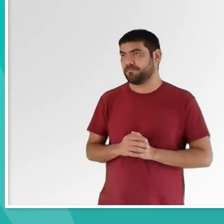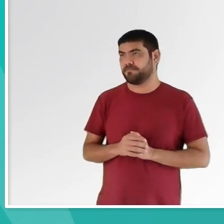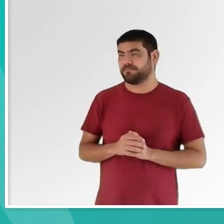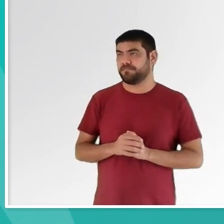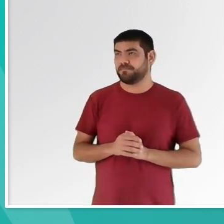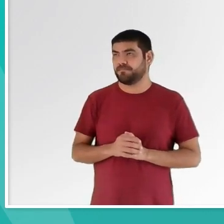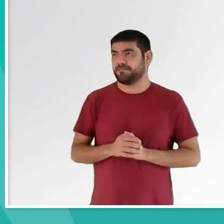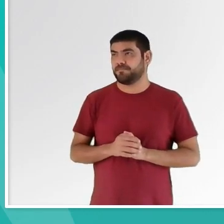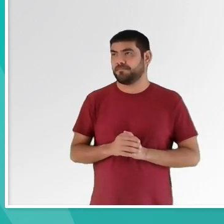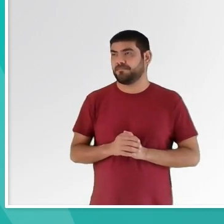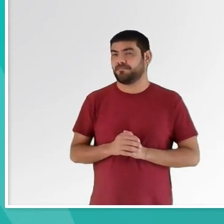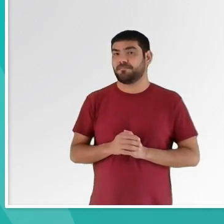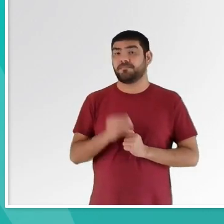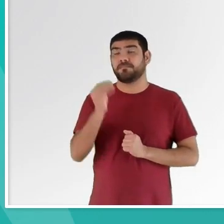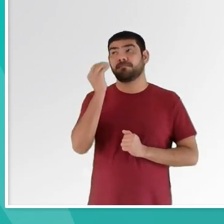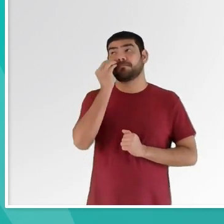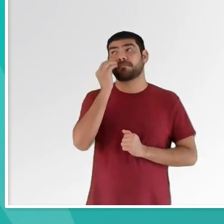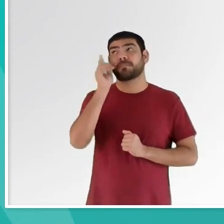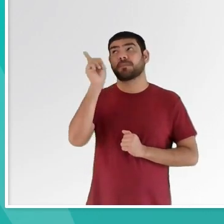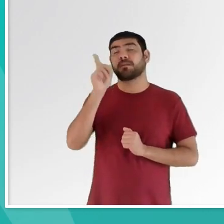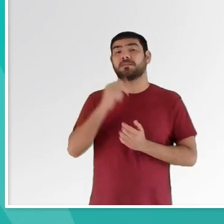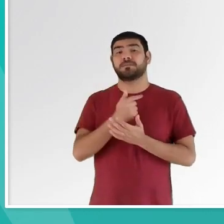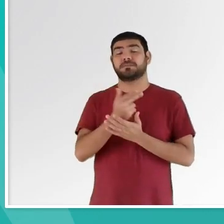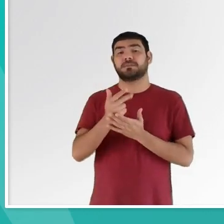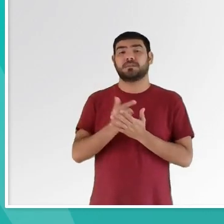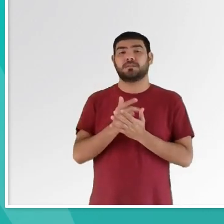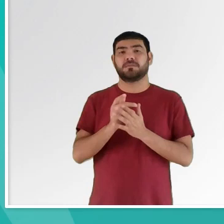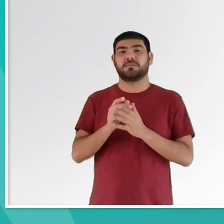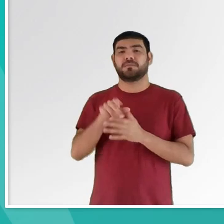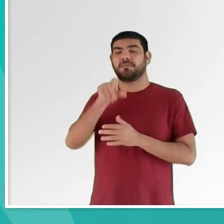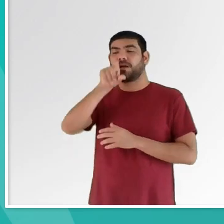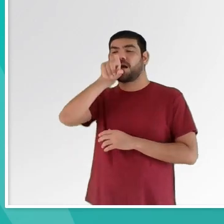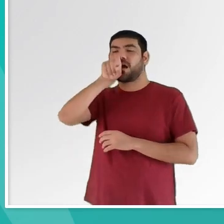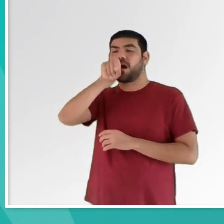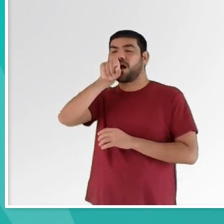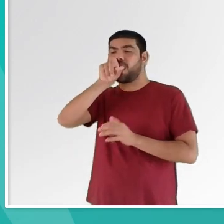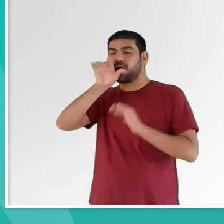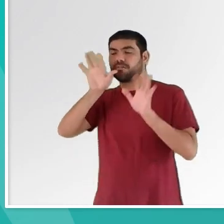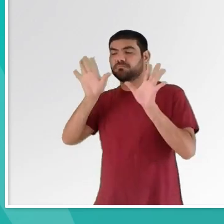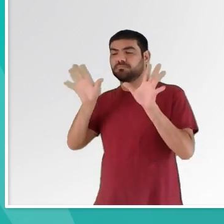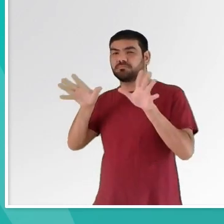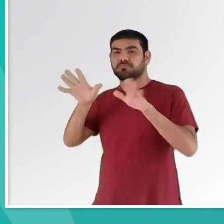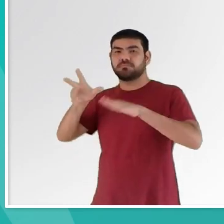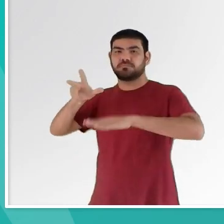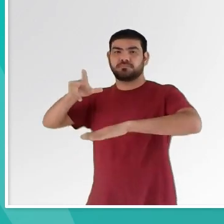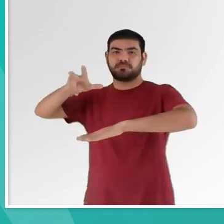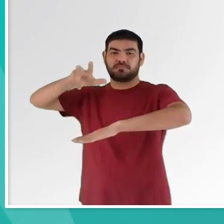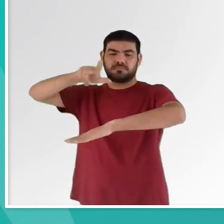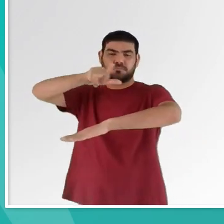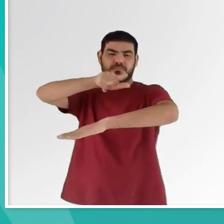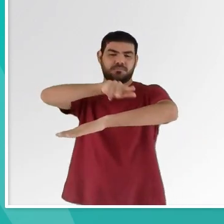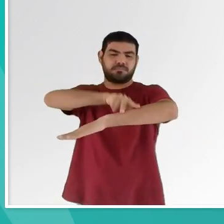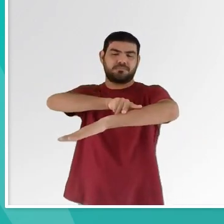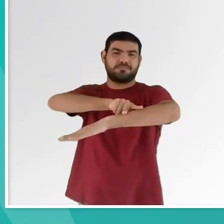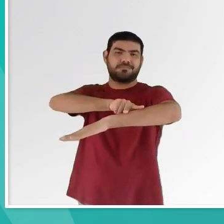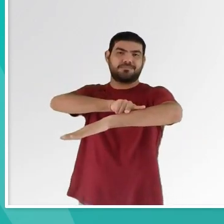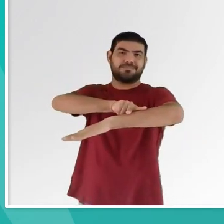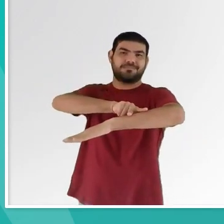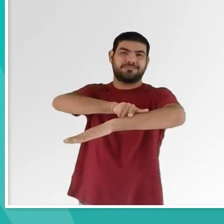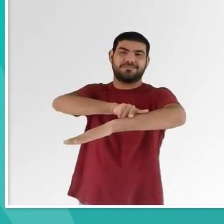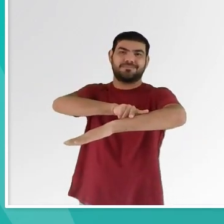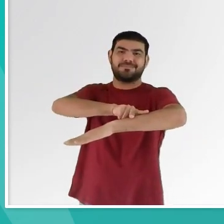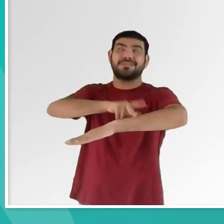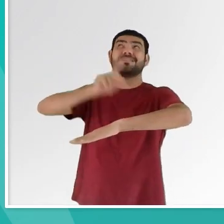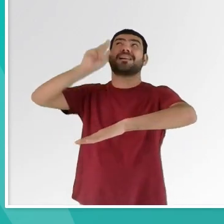aí o desenho. Inventado uma águia, né? Pousando nos braços do desenhista, quer dizer, ele está